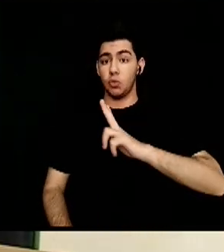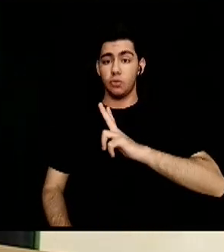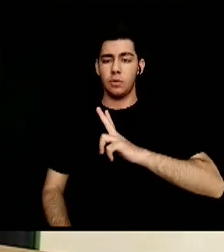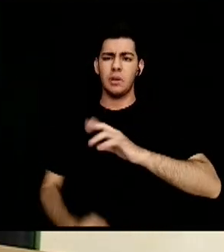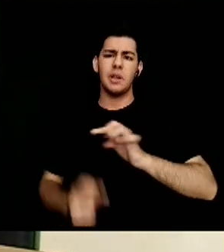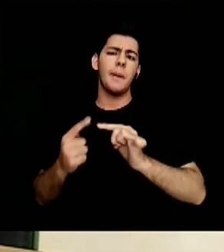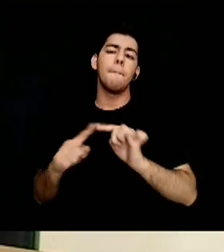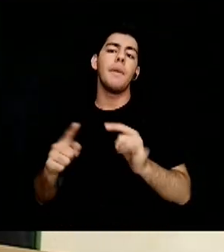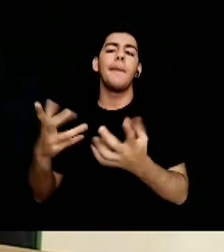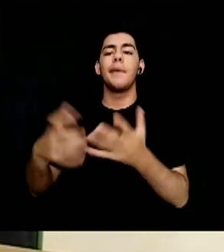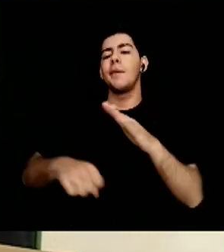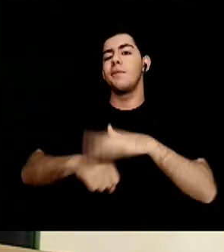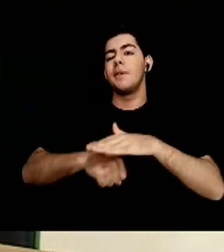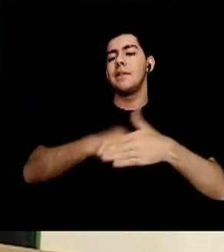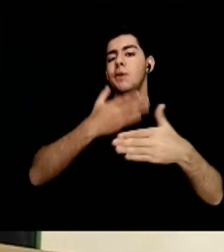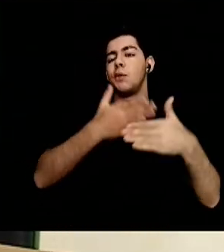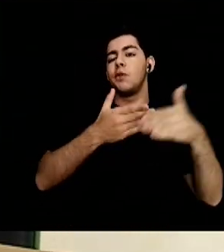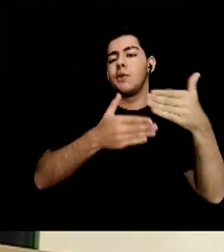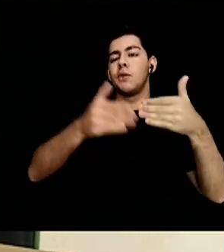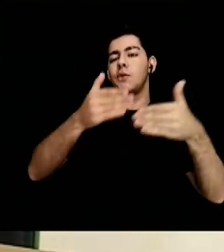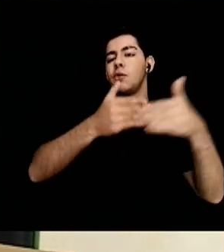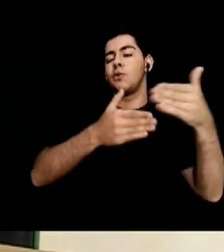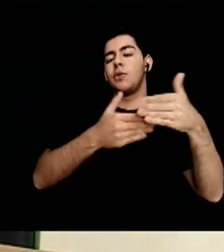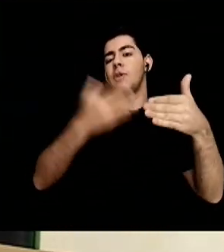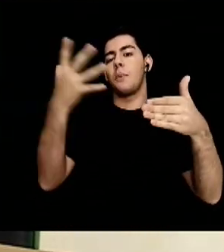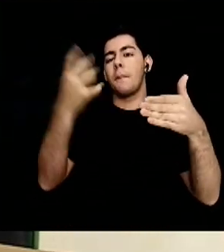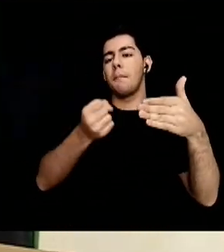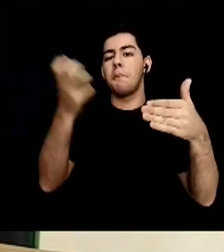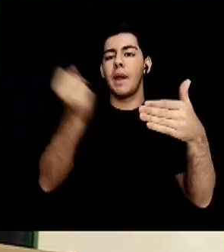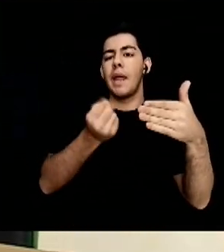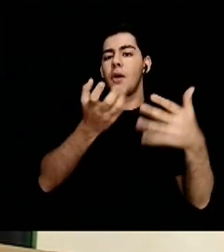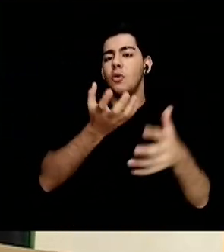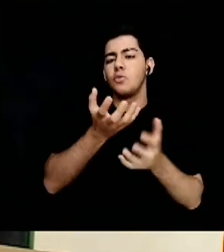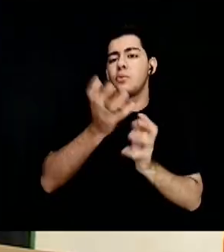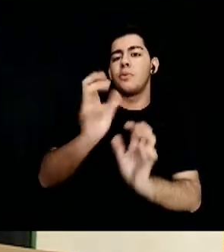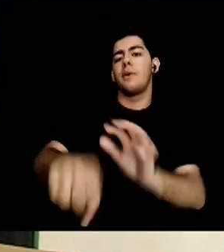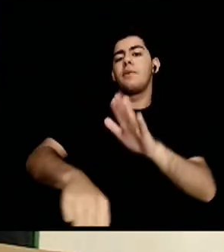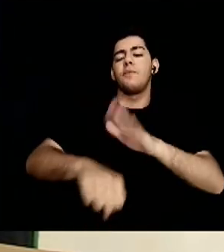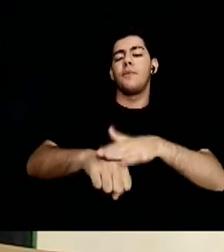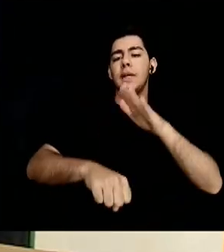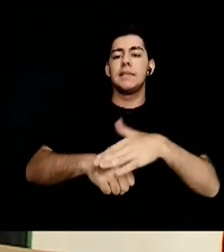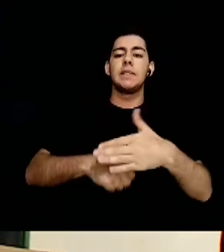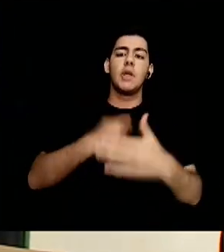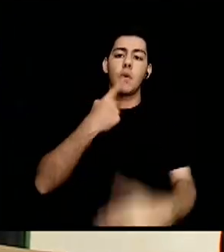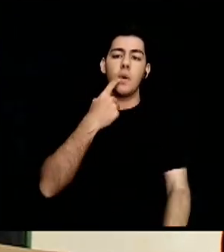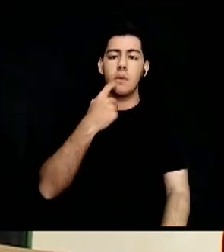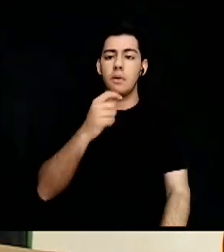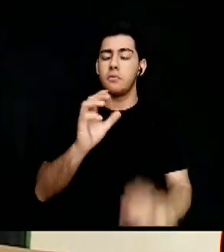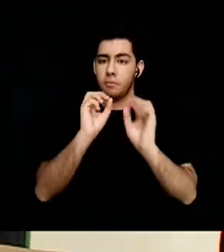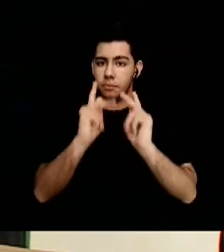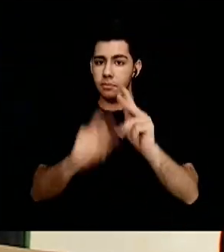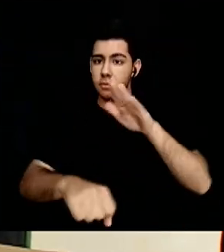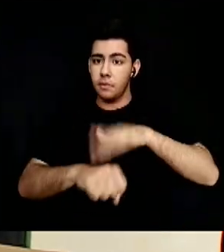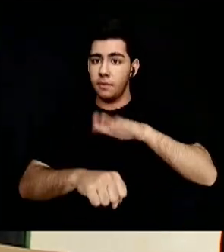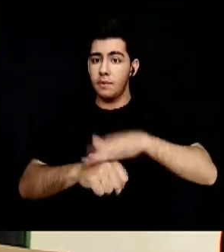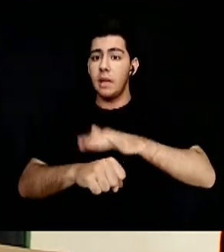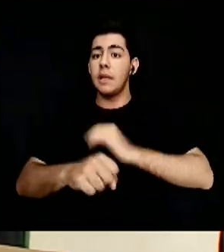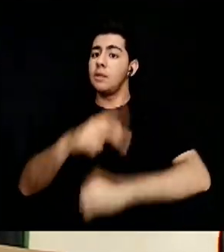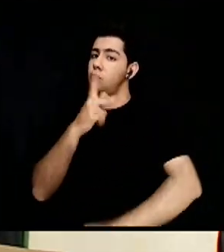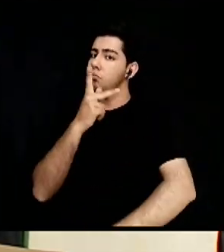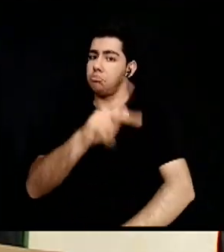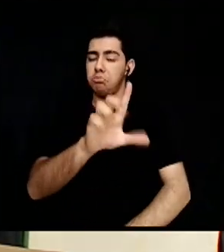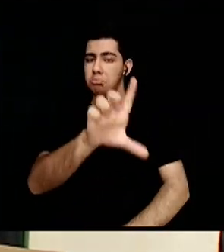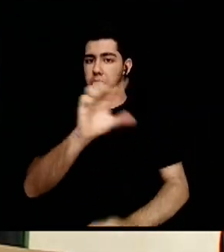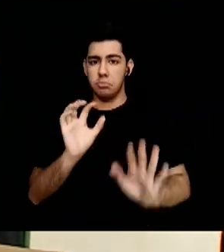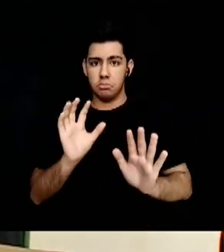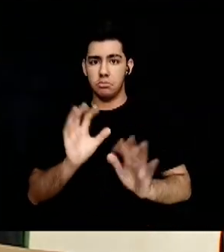tijolinho branco, não quero fazer ele vermelho. Tudo bem, a cor da sua peça você que vai escolher. Né? A